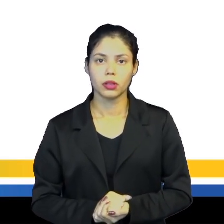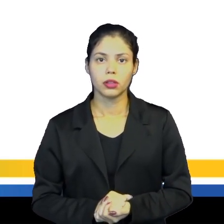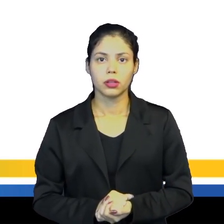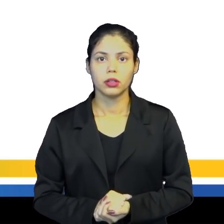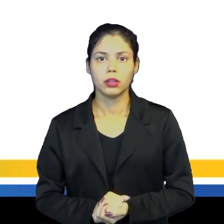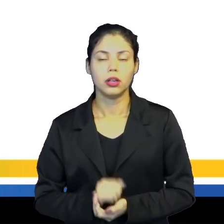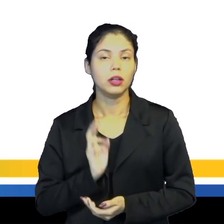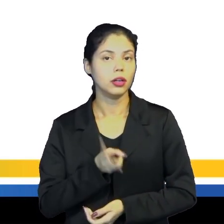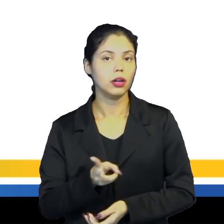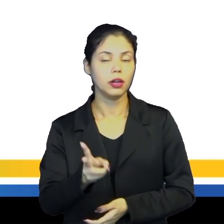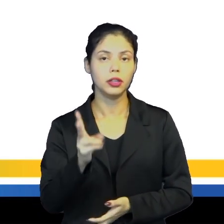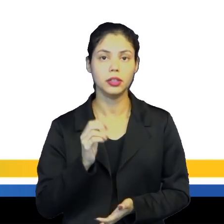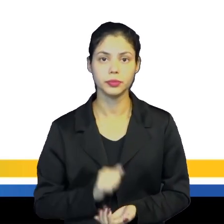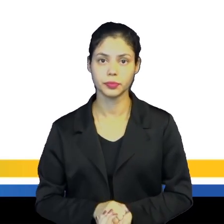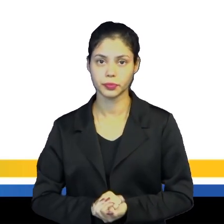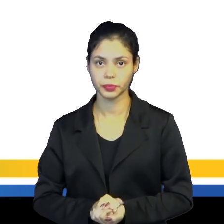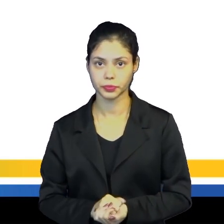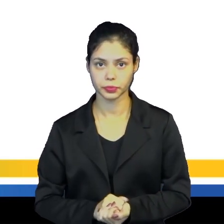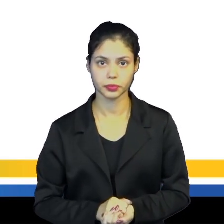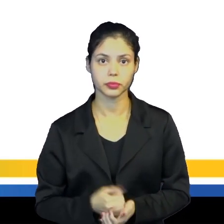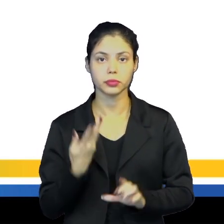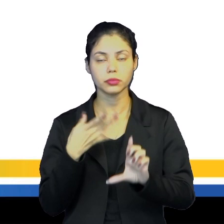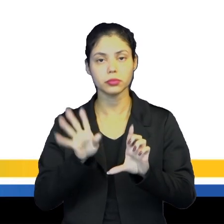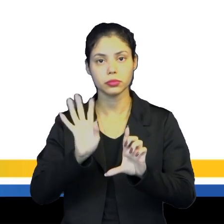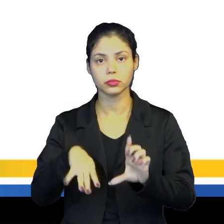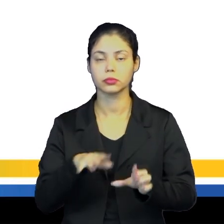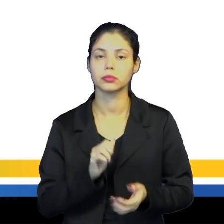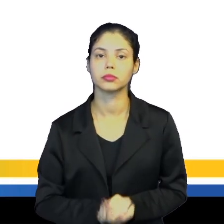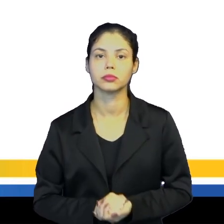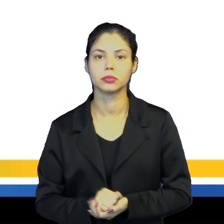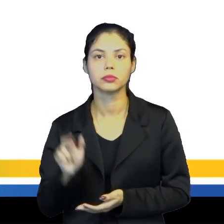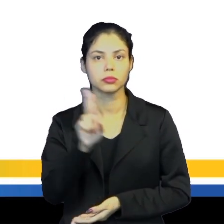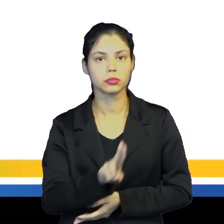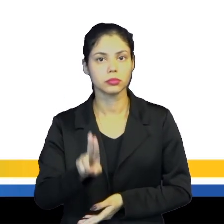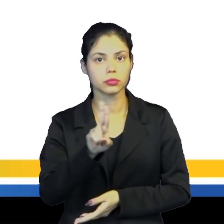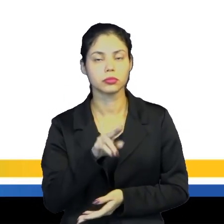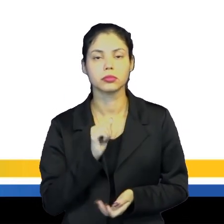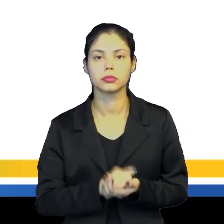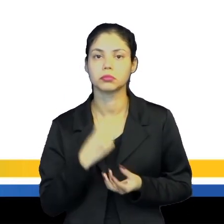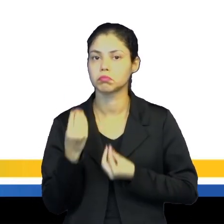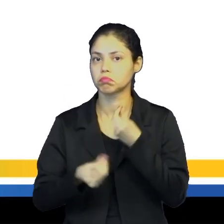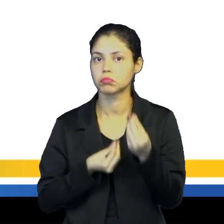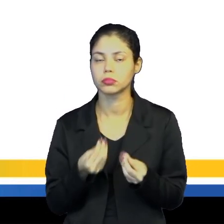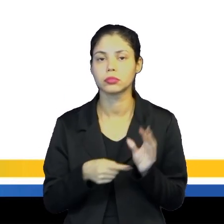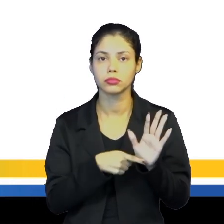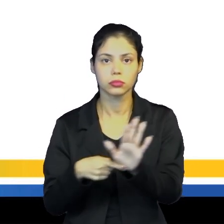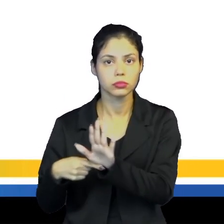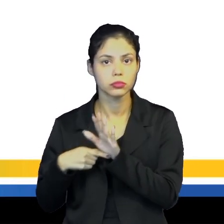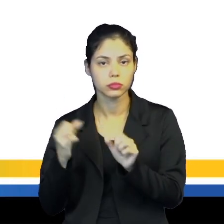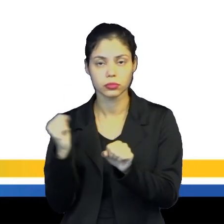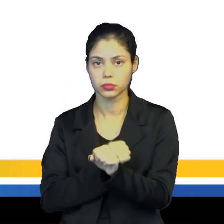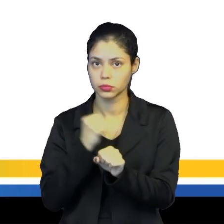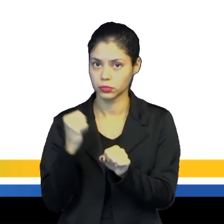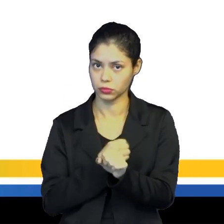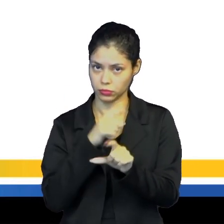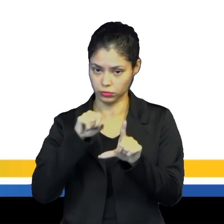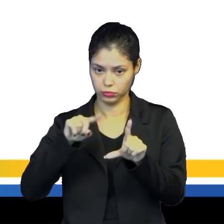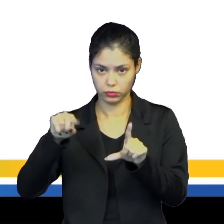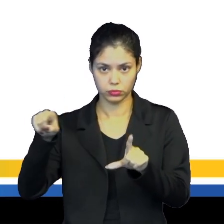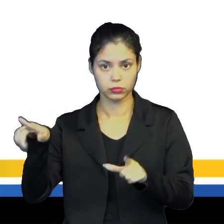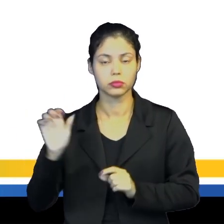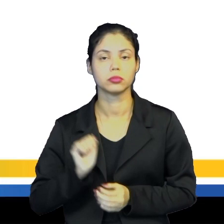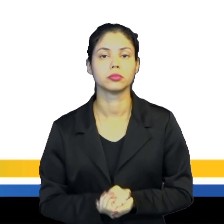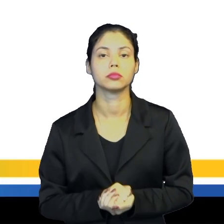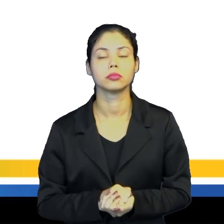Então, vamos ver. Continuando. As tabelas são utilizadas como referências para a construção de